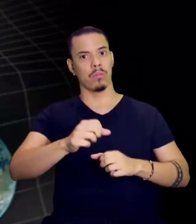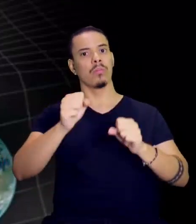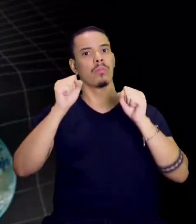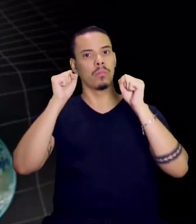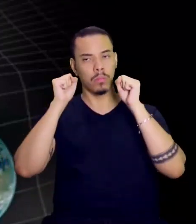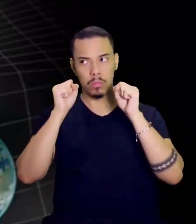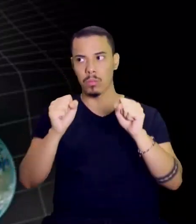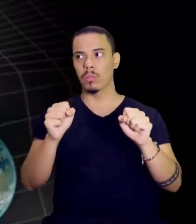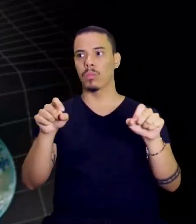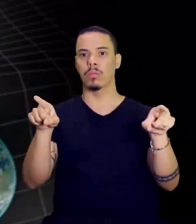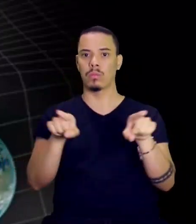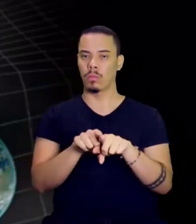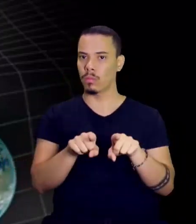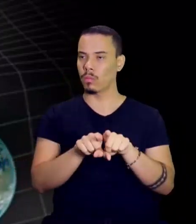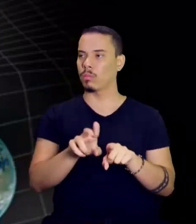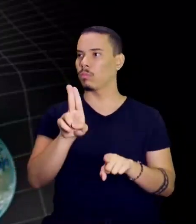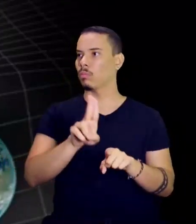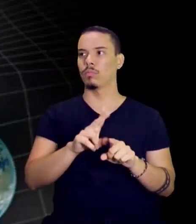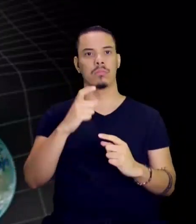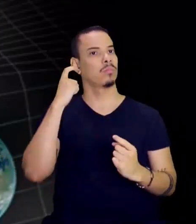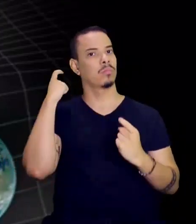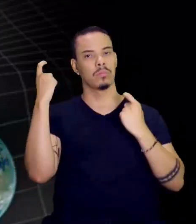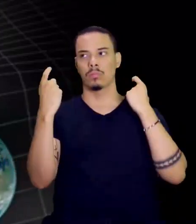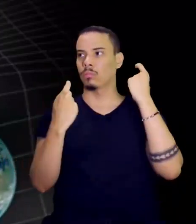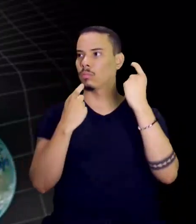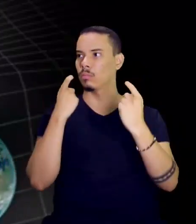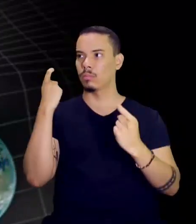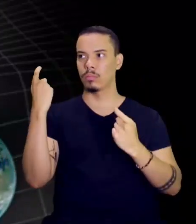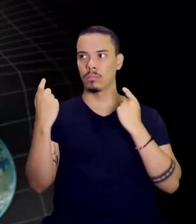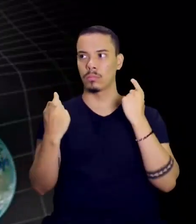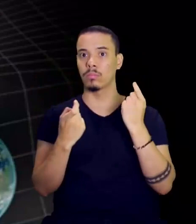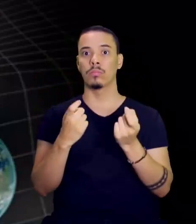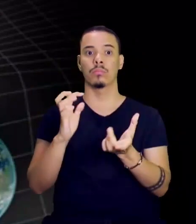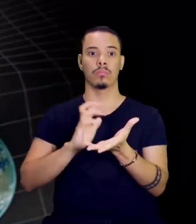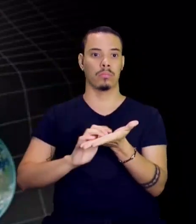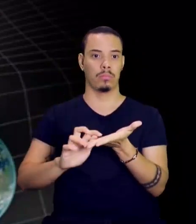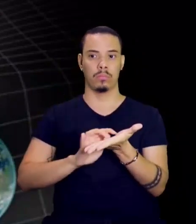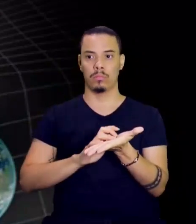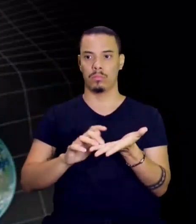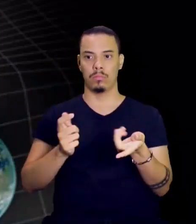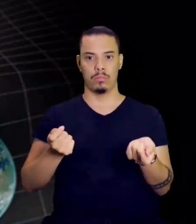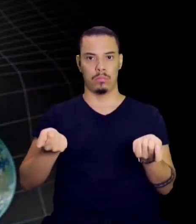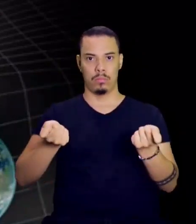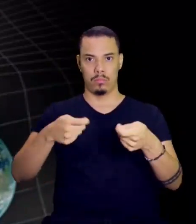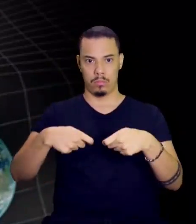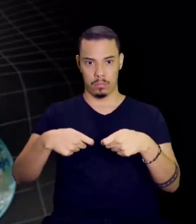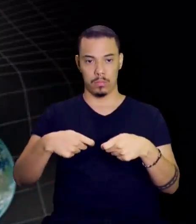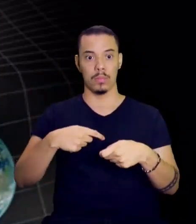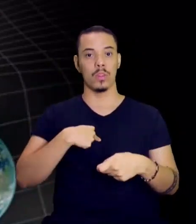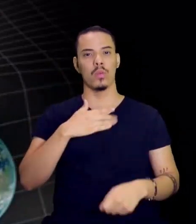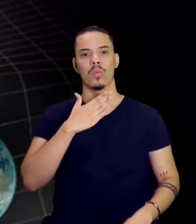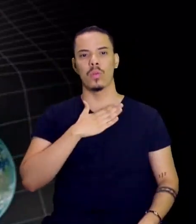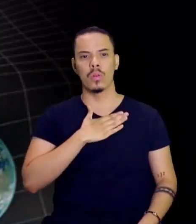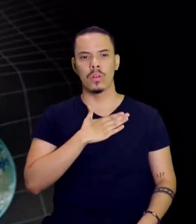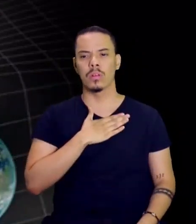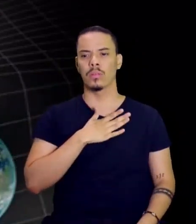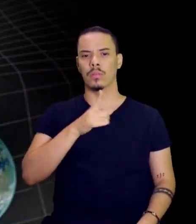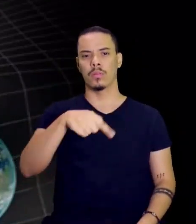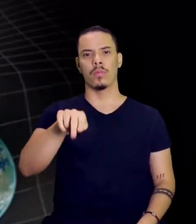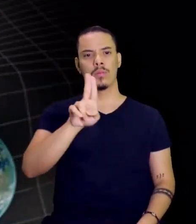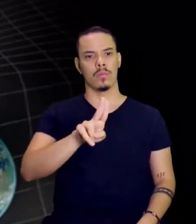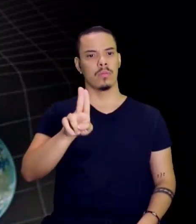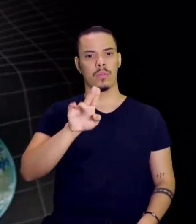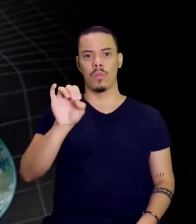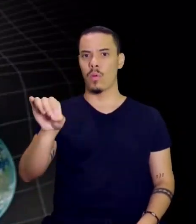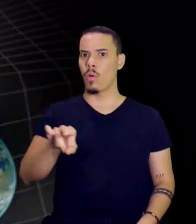usar também, não se preocupe. A calculadora é permitida. Nós gostaríamos que você utilizasse o mínimo possível ou que